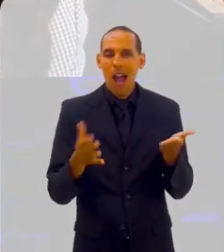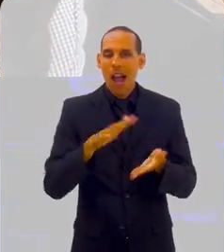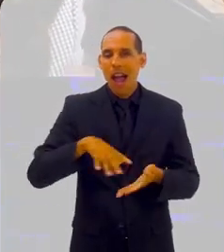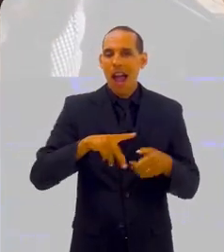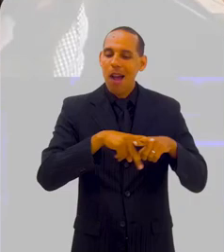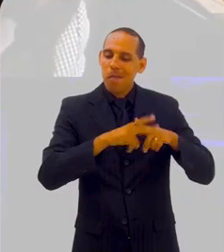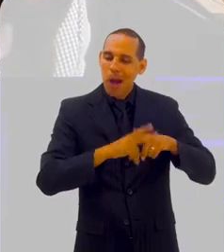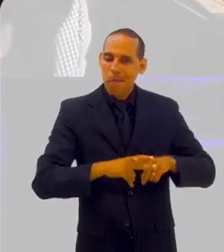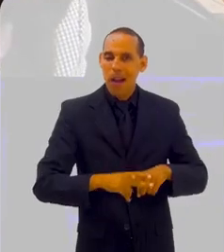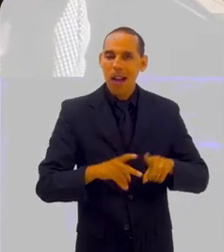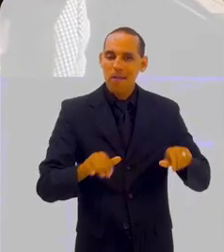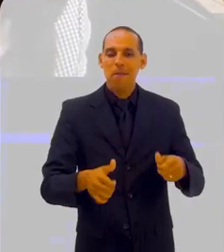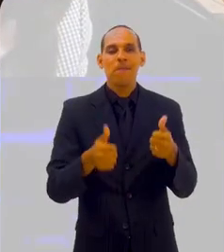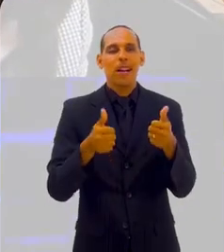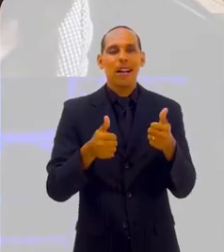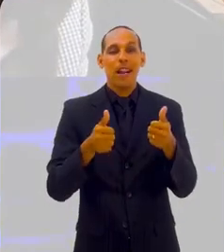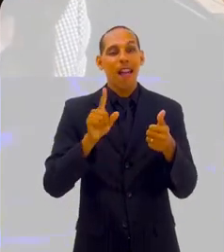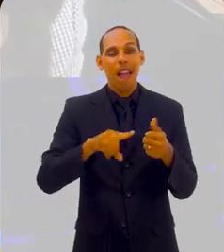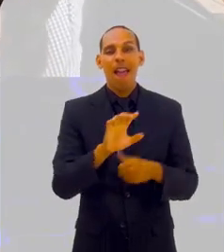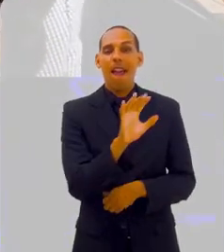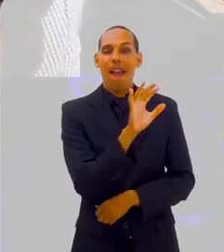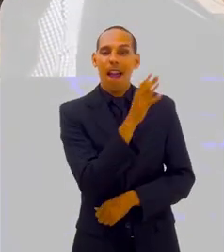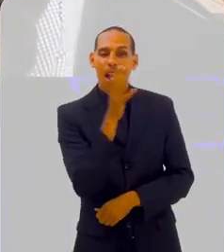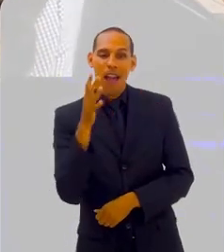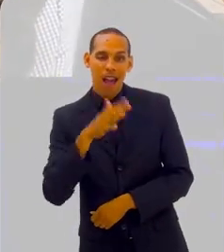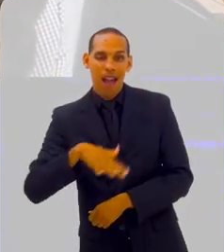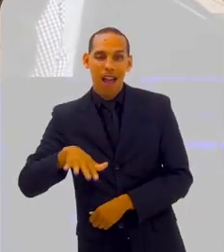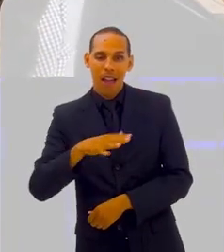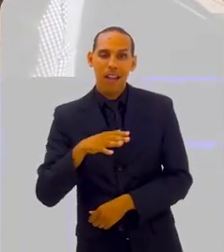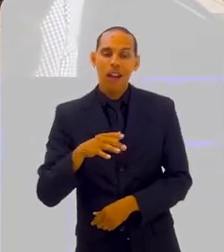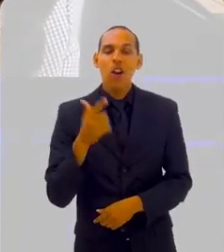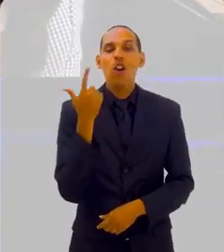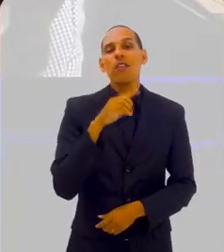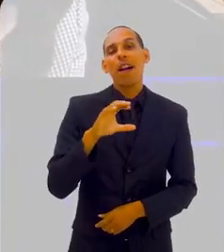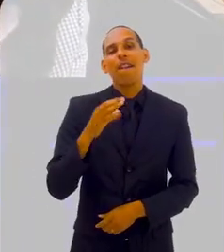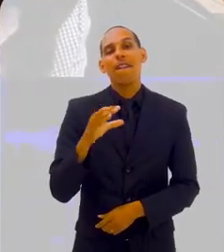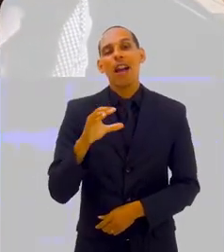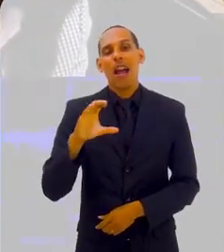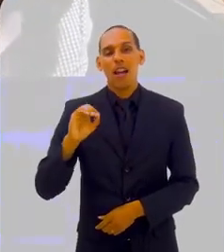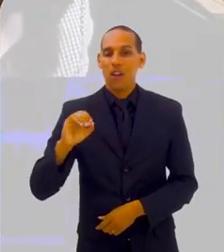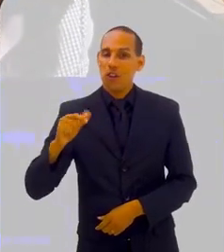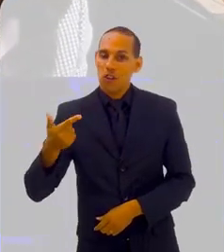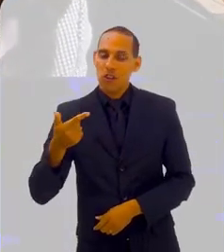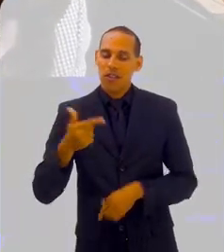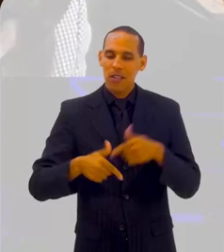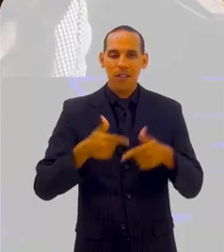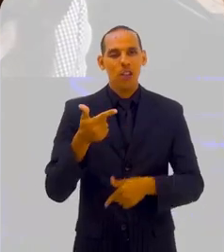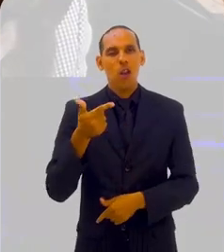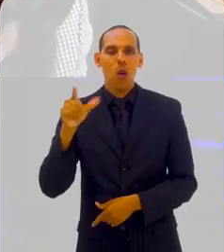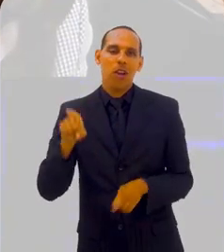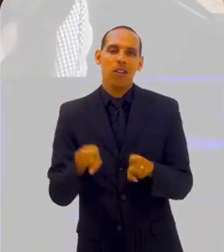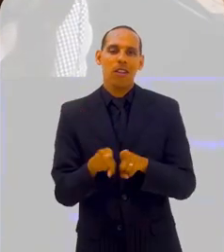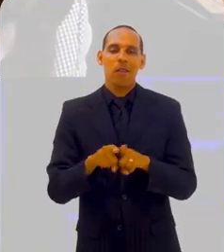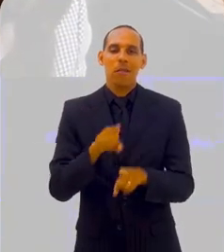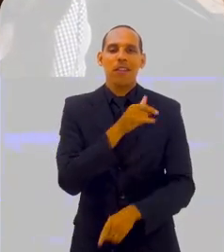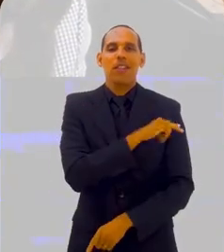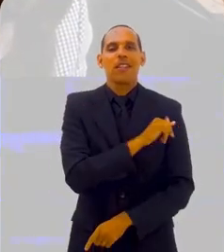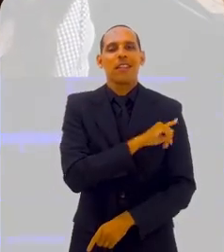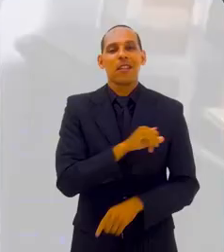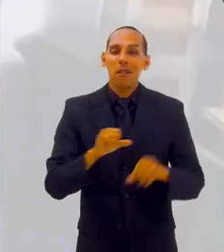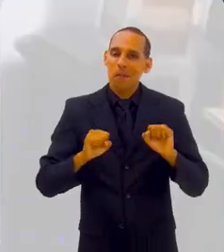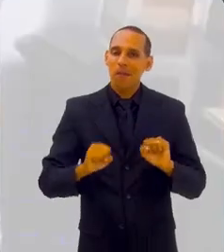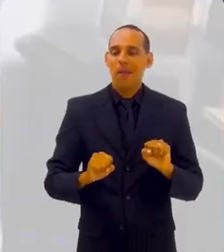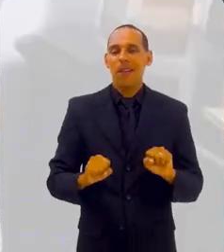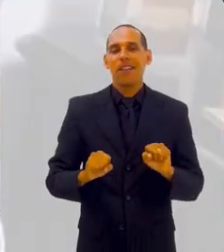áreas ambiental, é um ambiental que vai servir tanto para crédito de carbono e outros serviços ecossistêmicos que o Rio de Janeiro